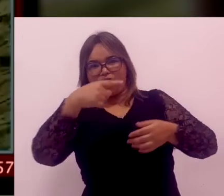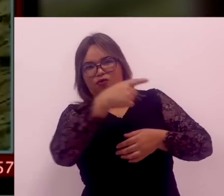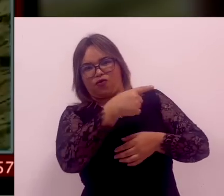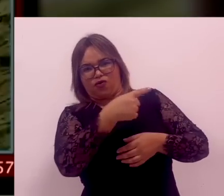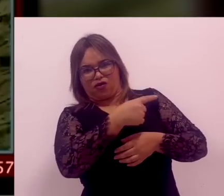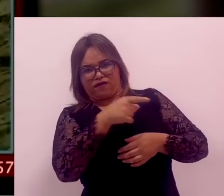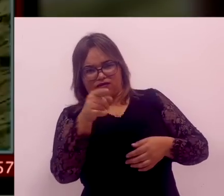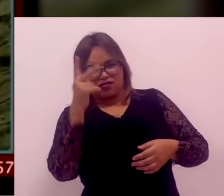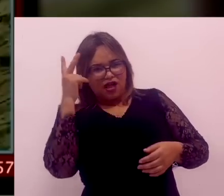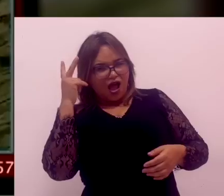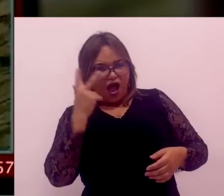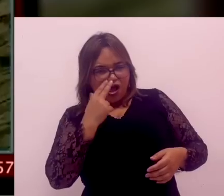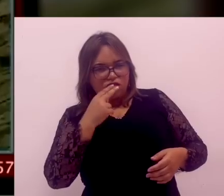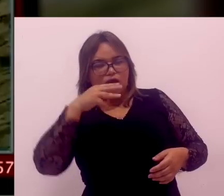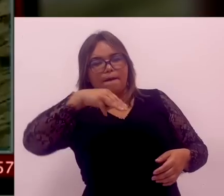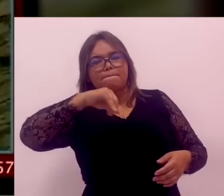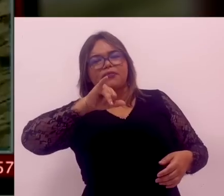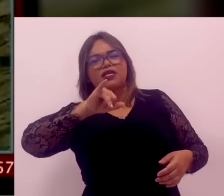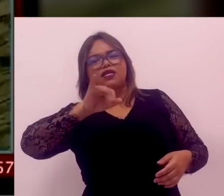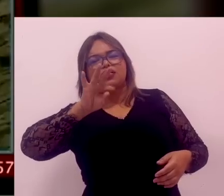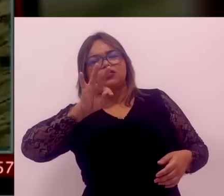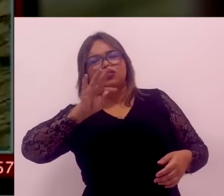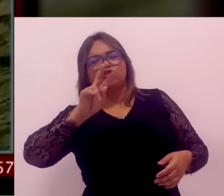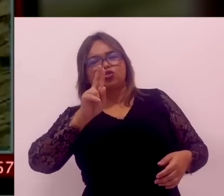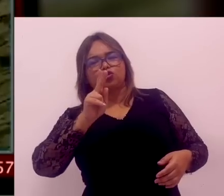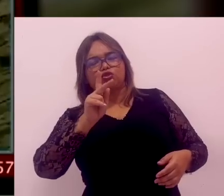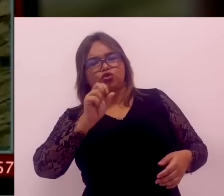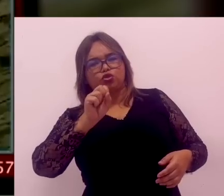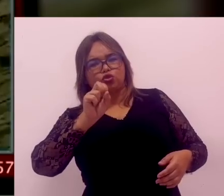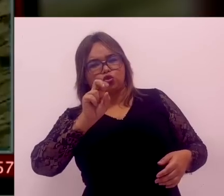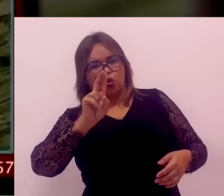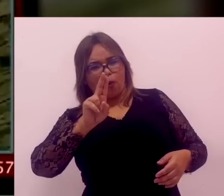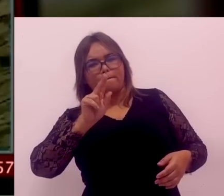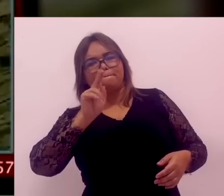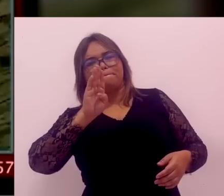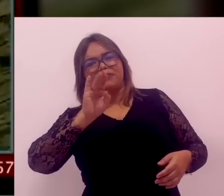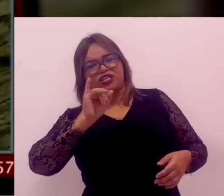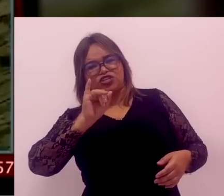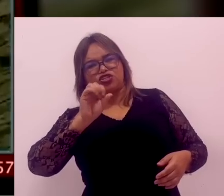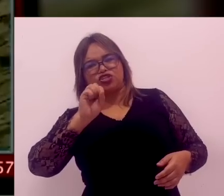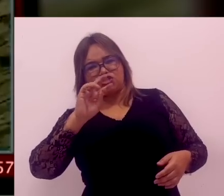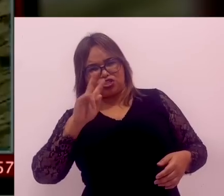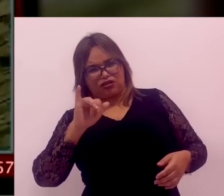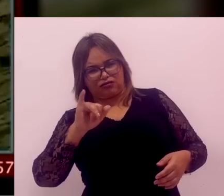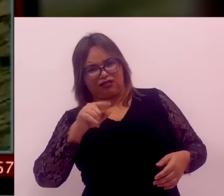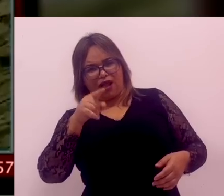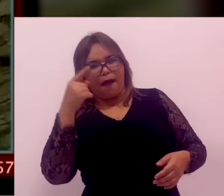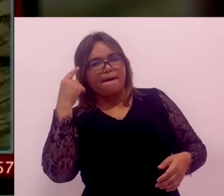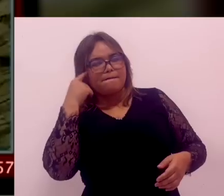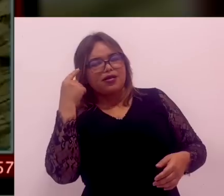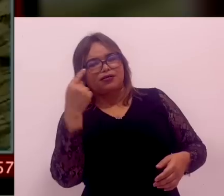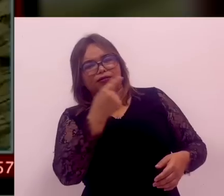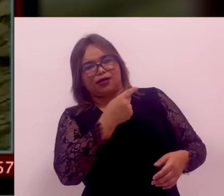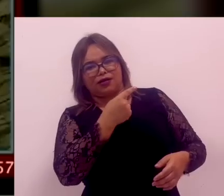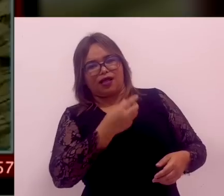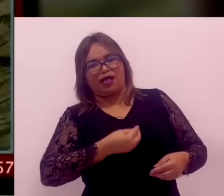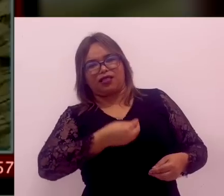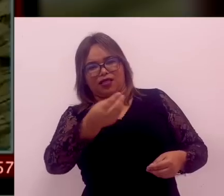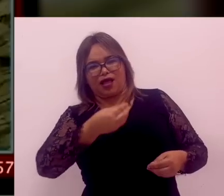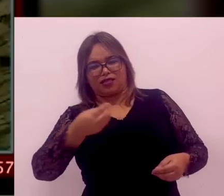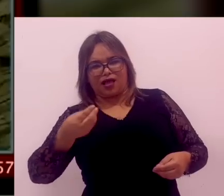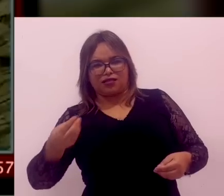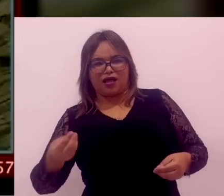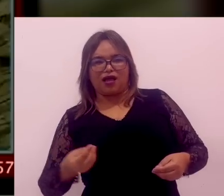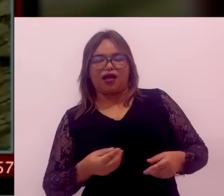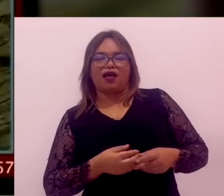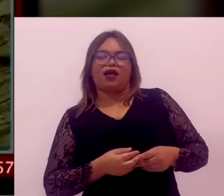muito zangados se eles soubessem que você está pensando que eles estão distribuindo mandrágoras e êxtase. E aqui você